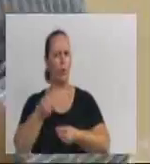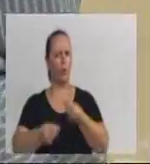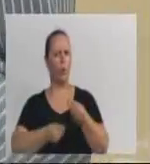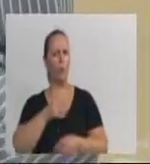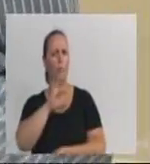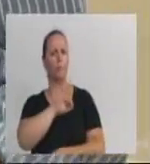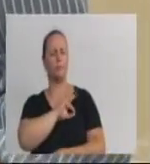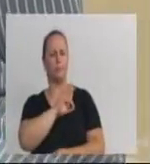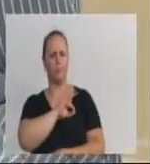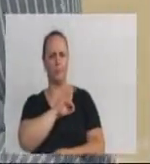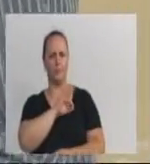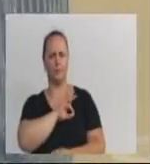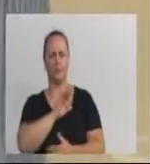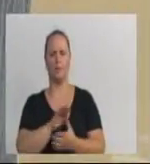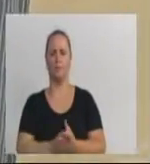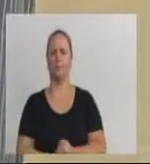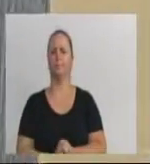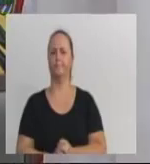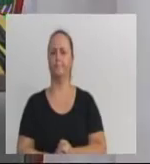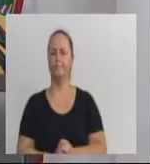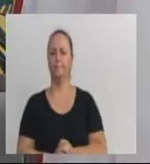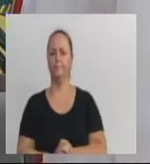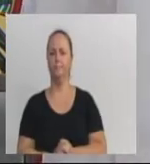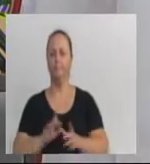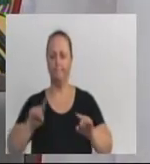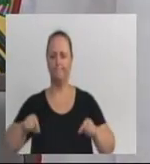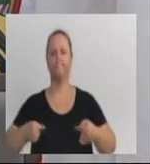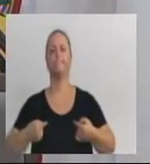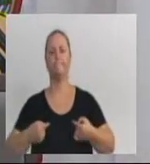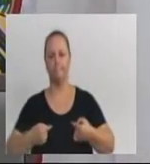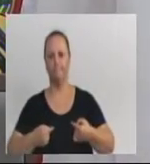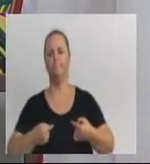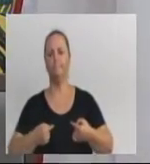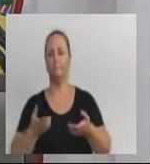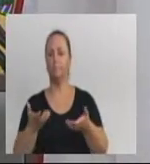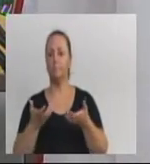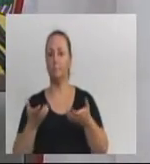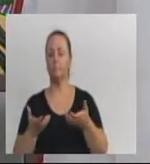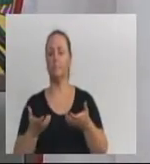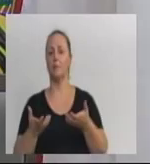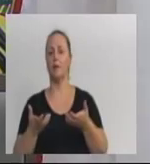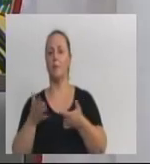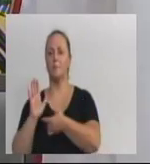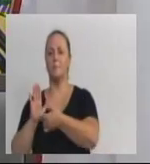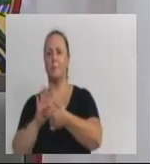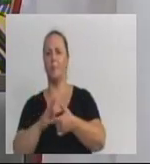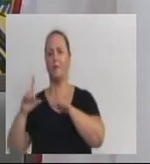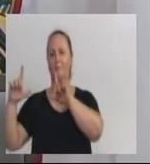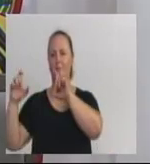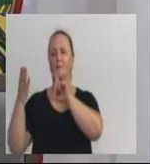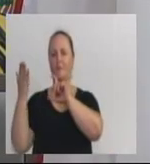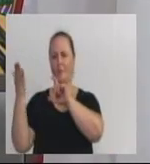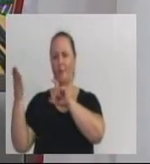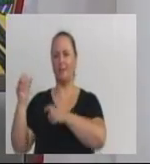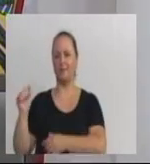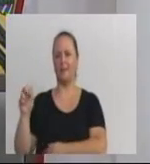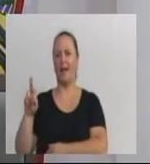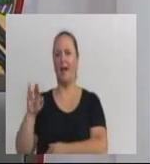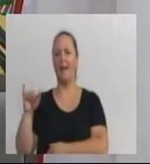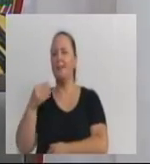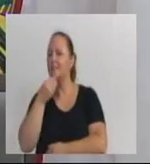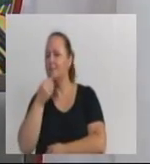militar ou policial civil. E eu queria pedir para ele soltar a foto. Hoje de manhã, depois da visita